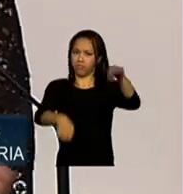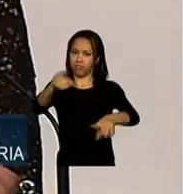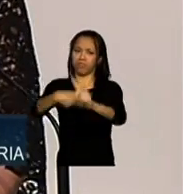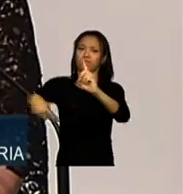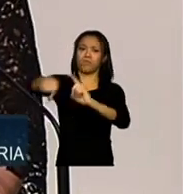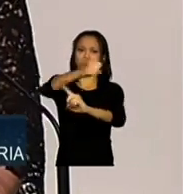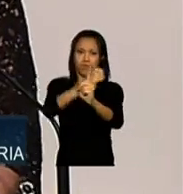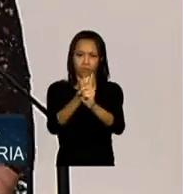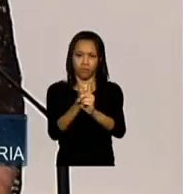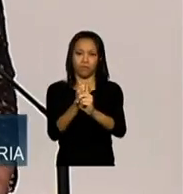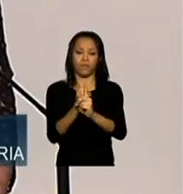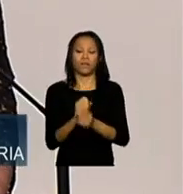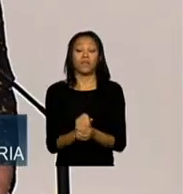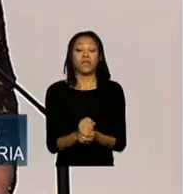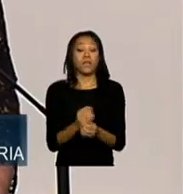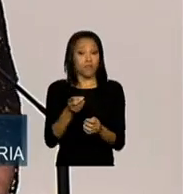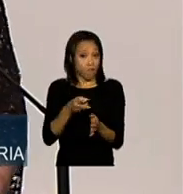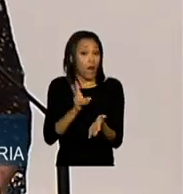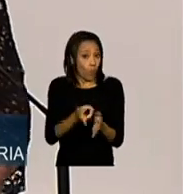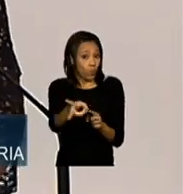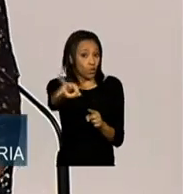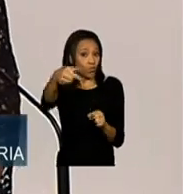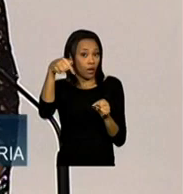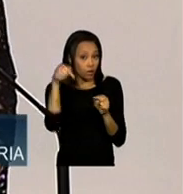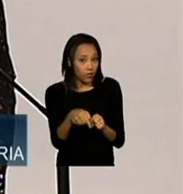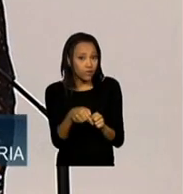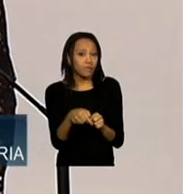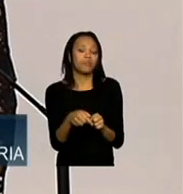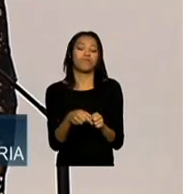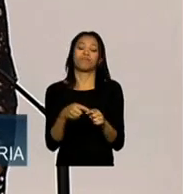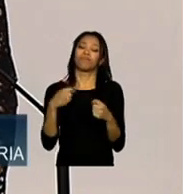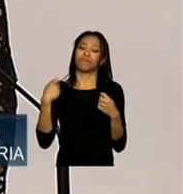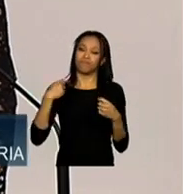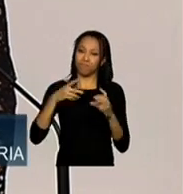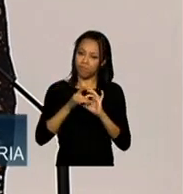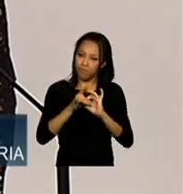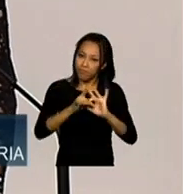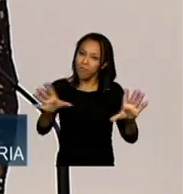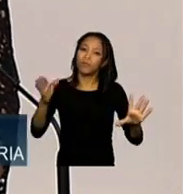desse processo exige que nós persigamos